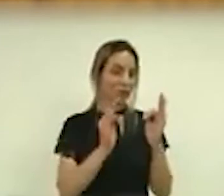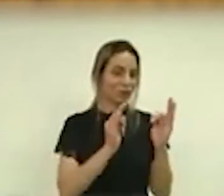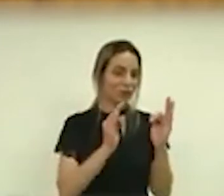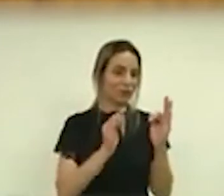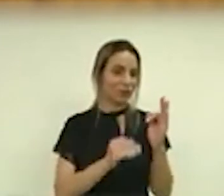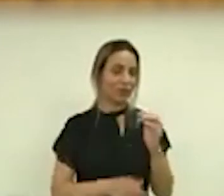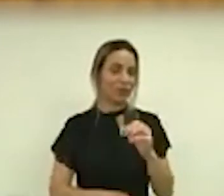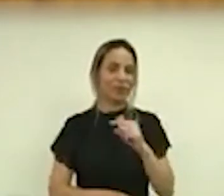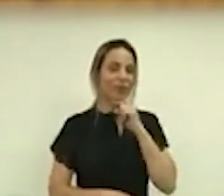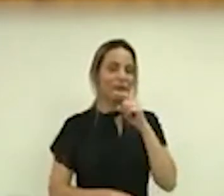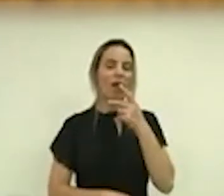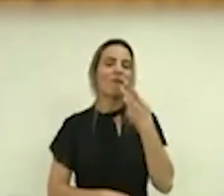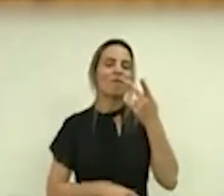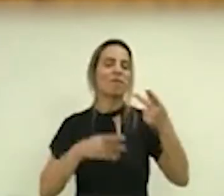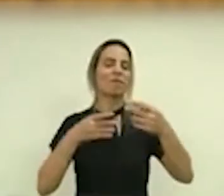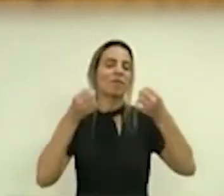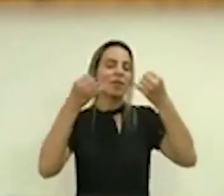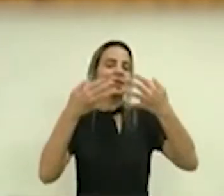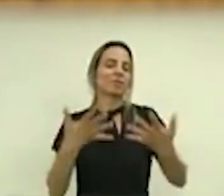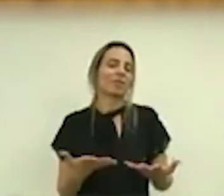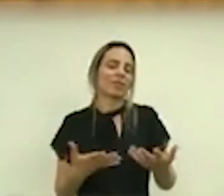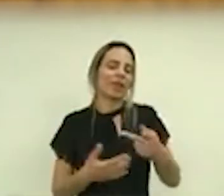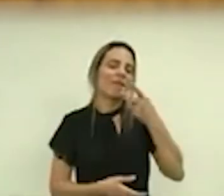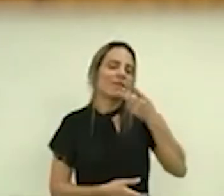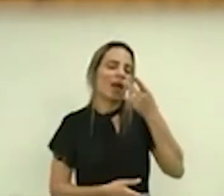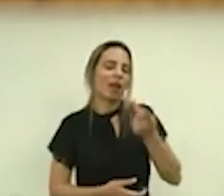não tem como a gente não comentar, né?